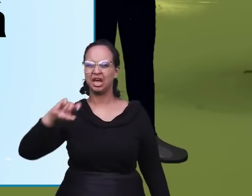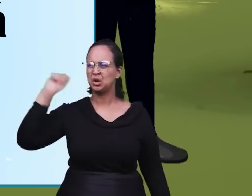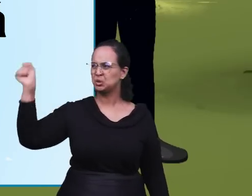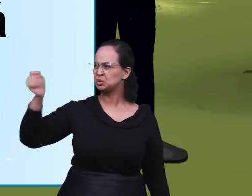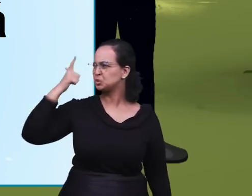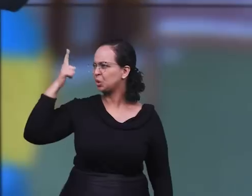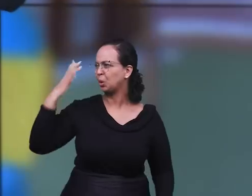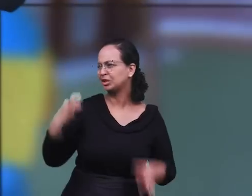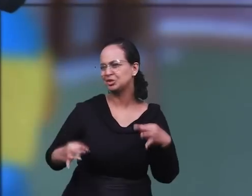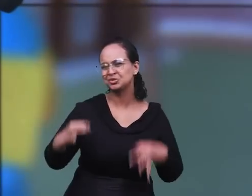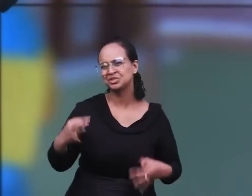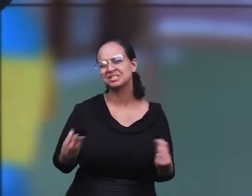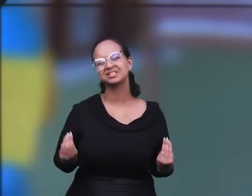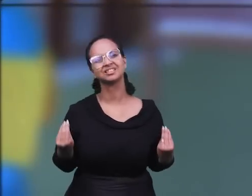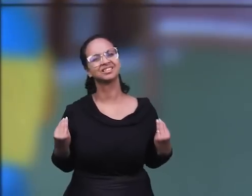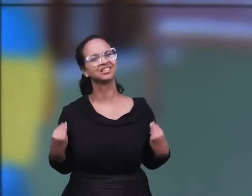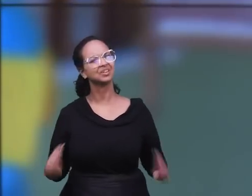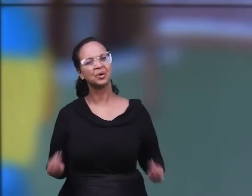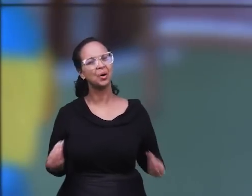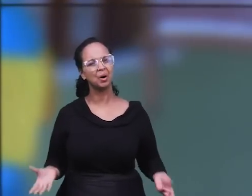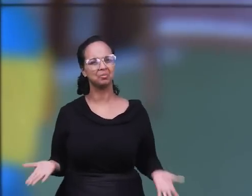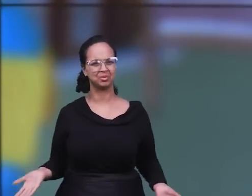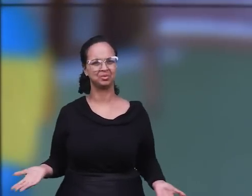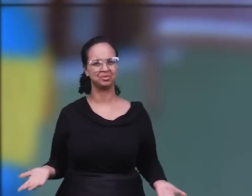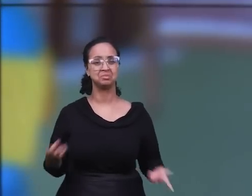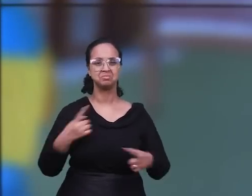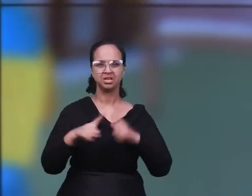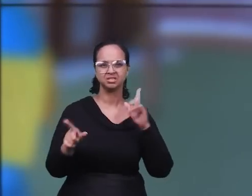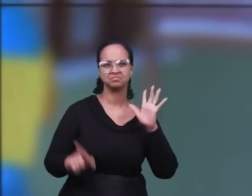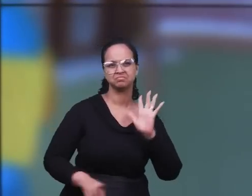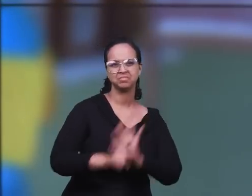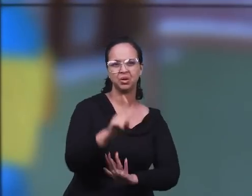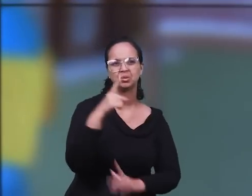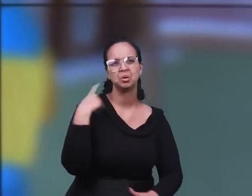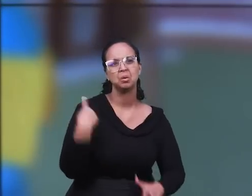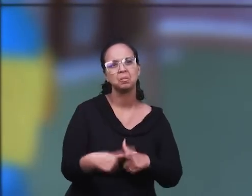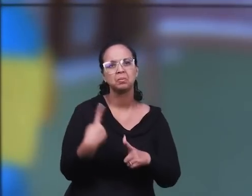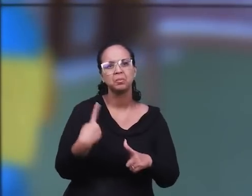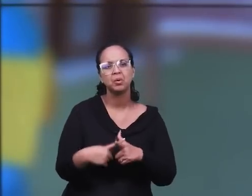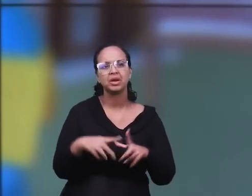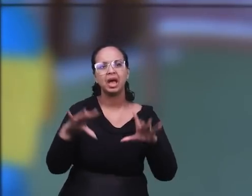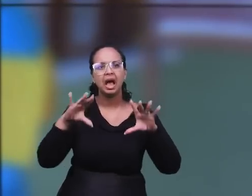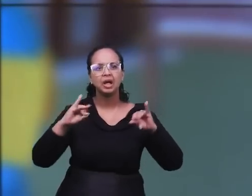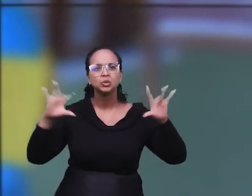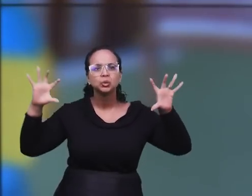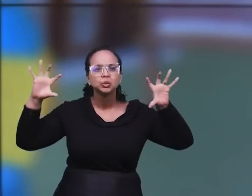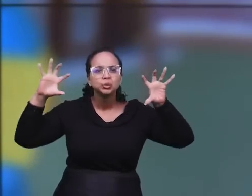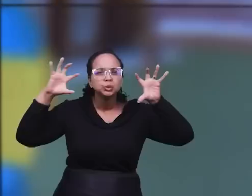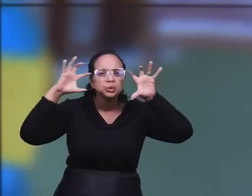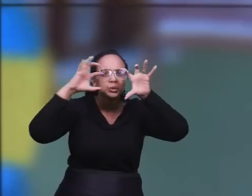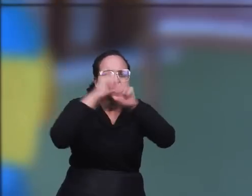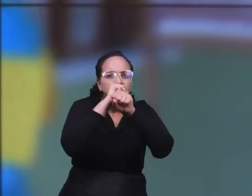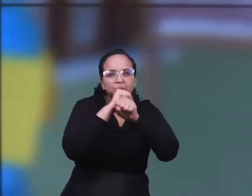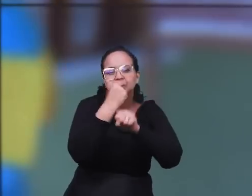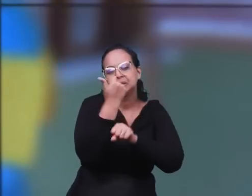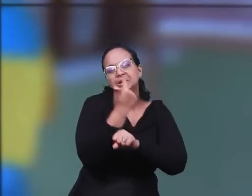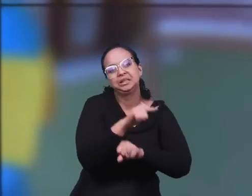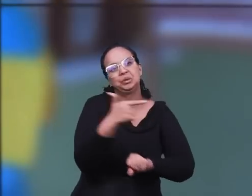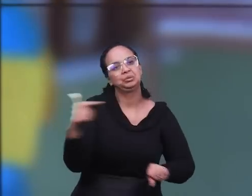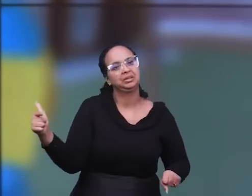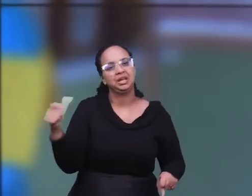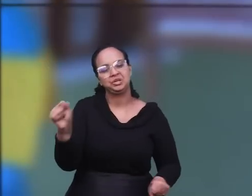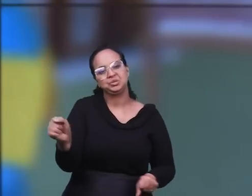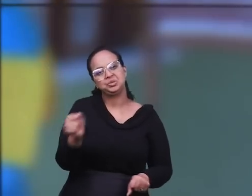que lemos. Por que a noite é escura? Por quê? Porque não tem sol. E o sol